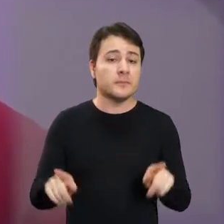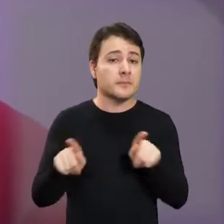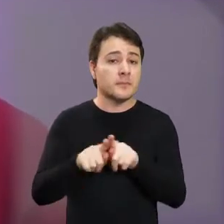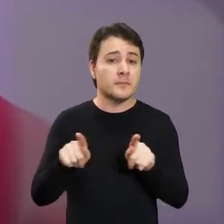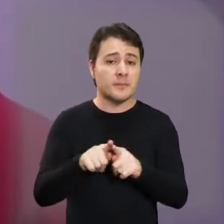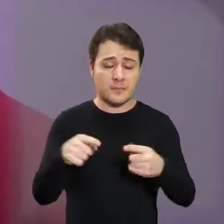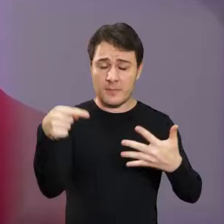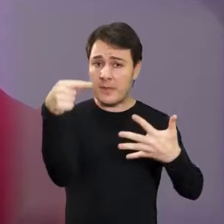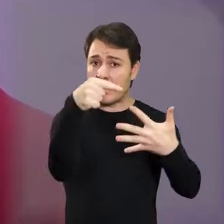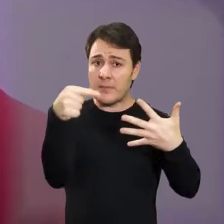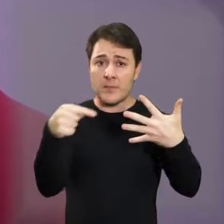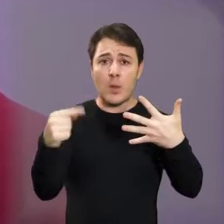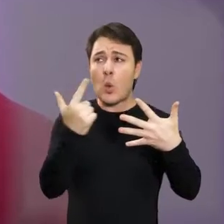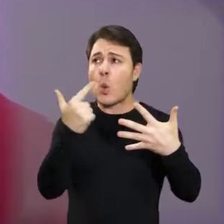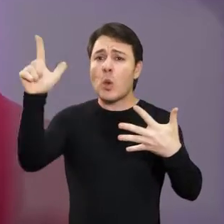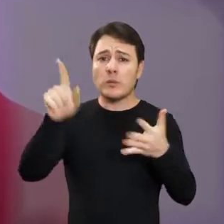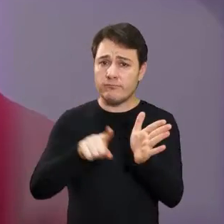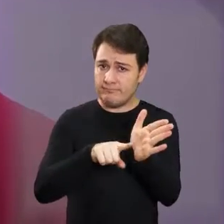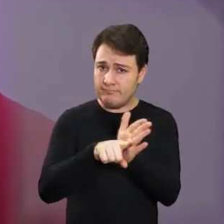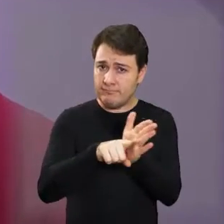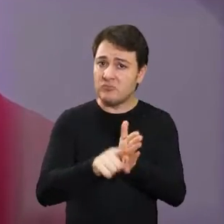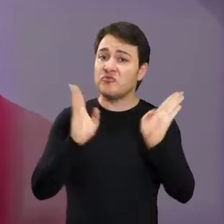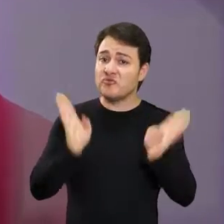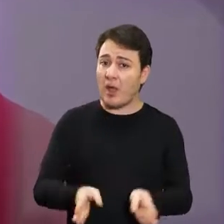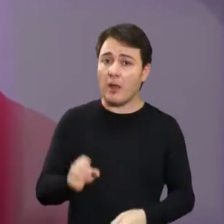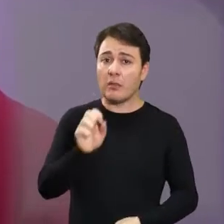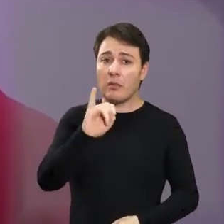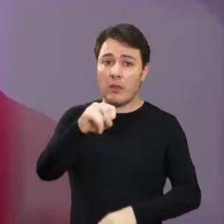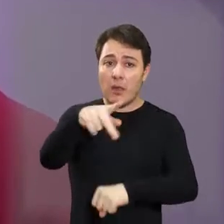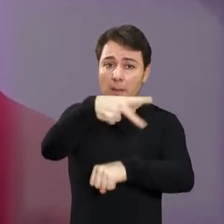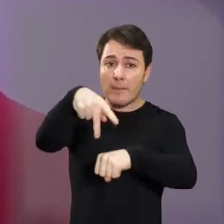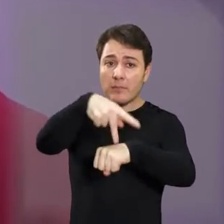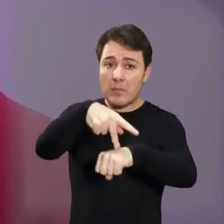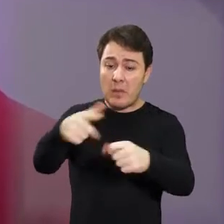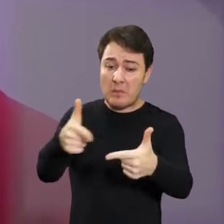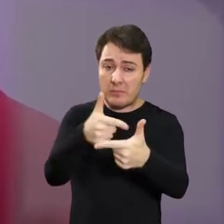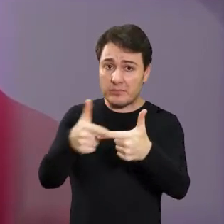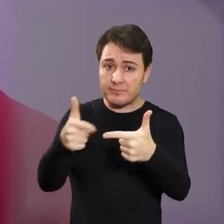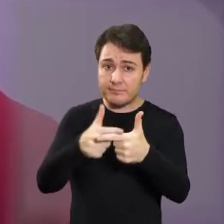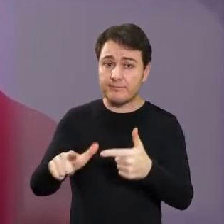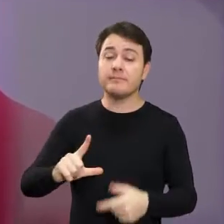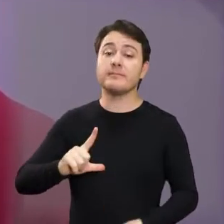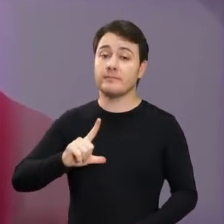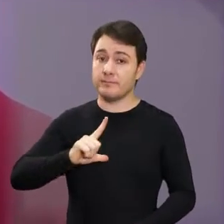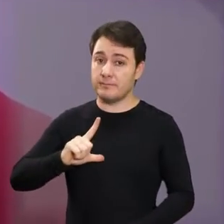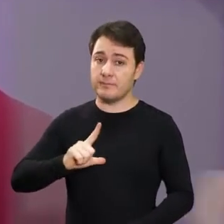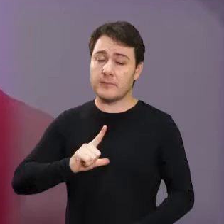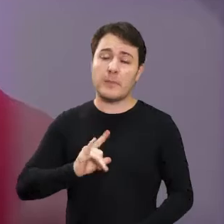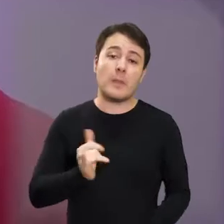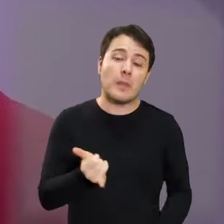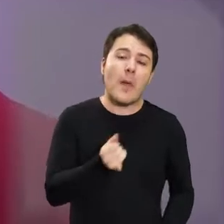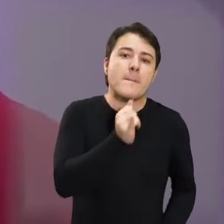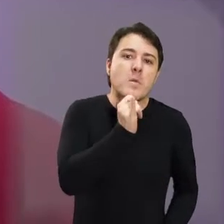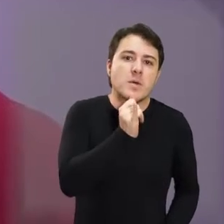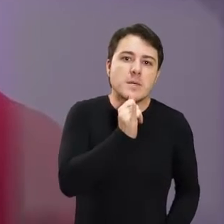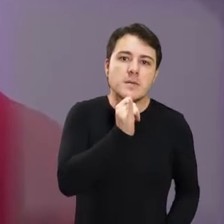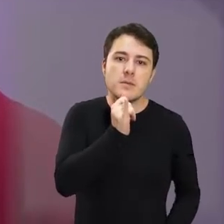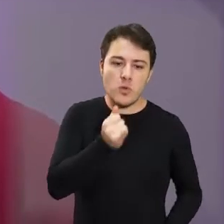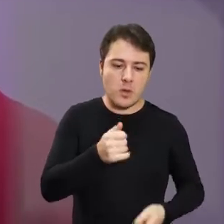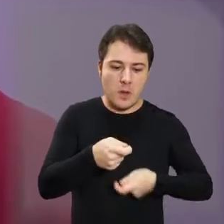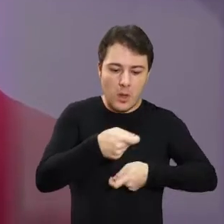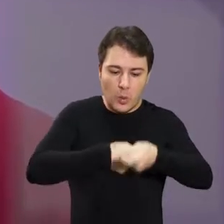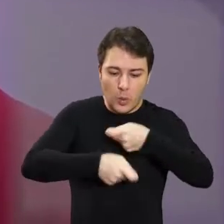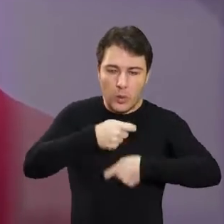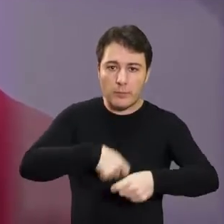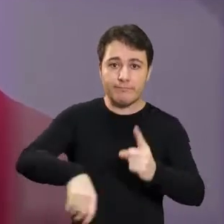fator interessante que já foi observado por diversas pesquisas é que os momentos de dificuldade de uma nação, por